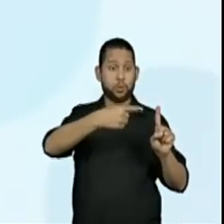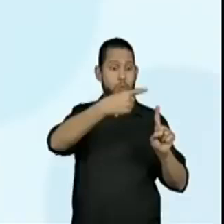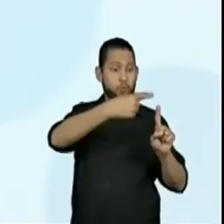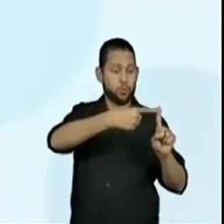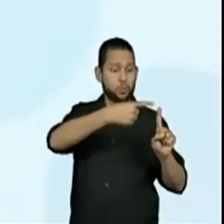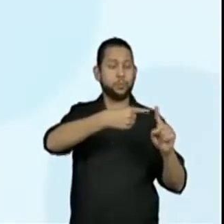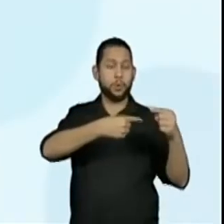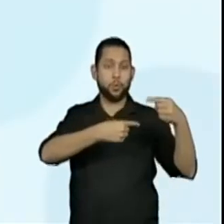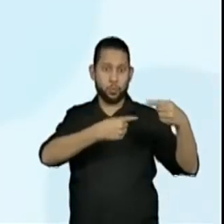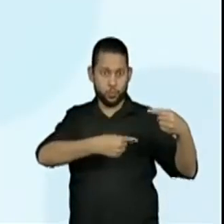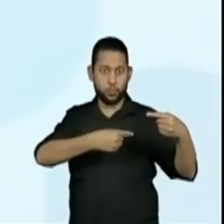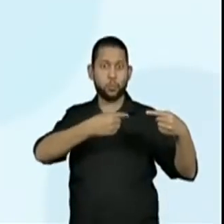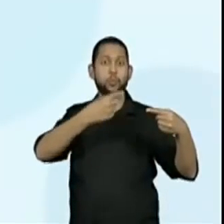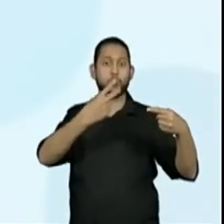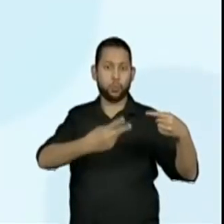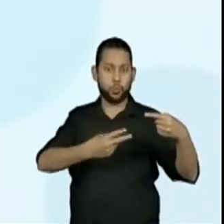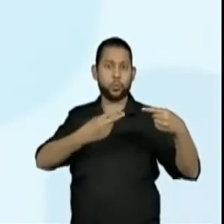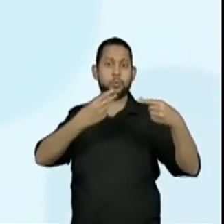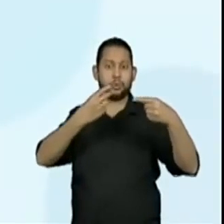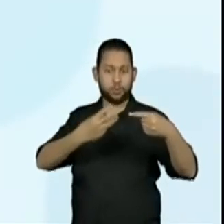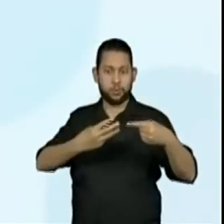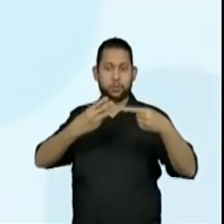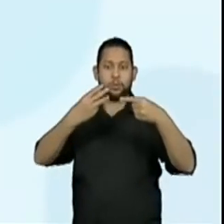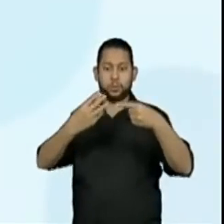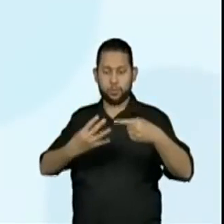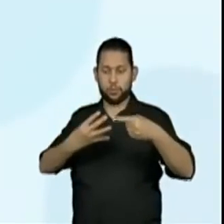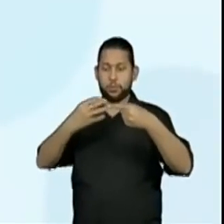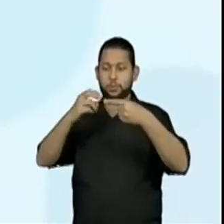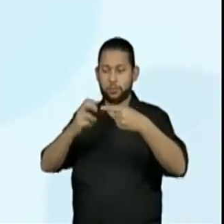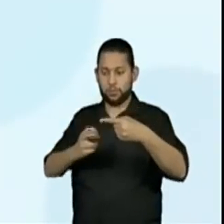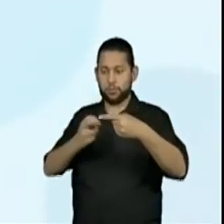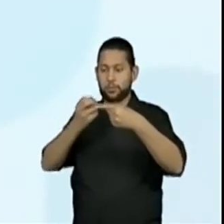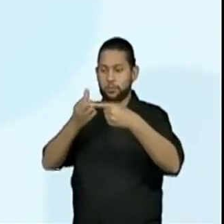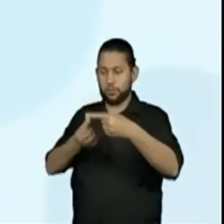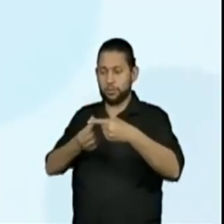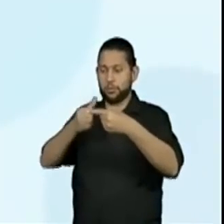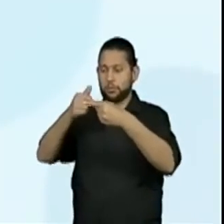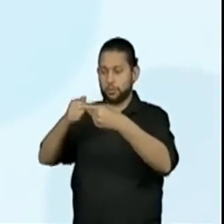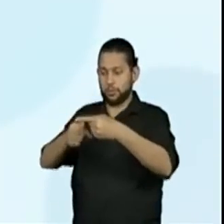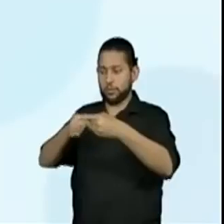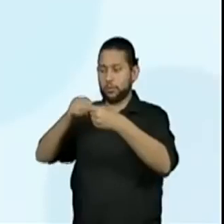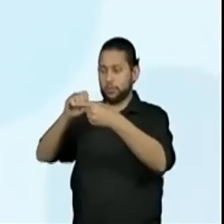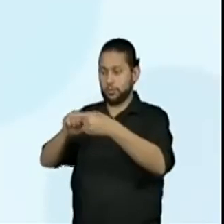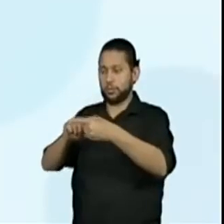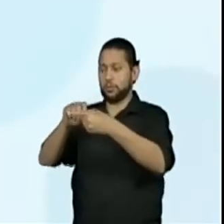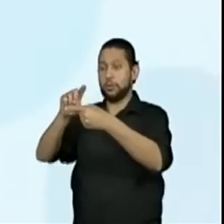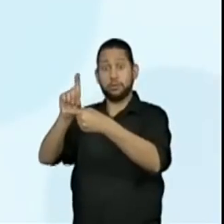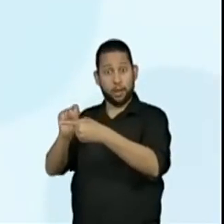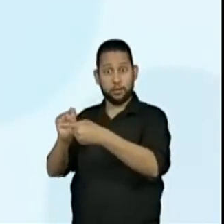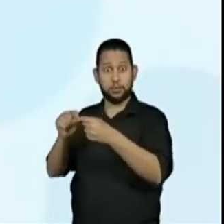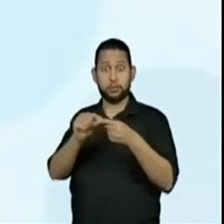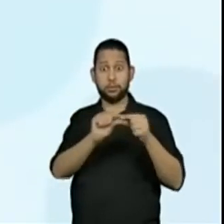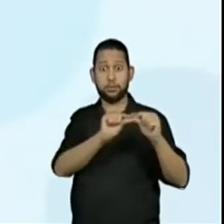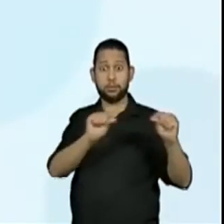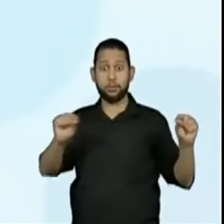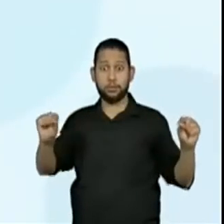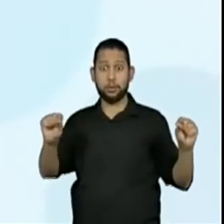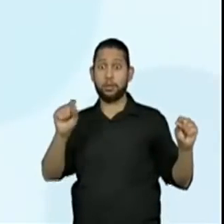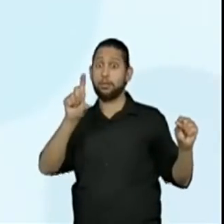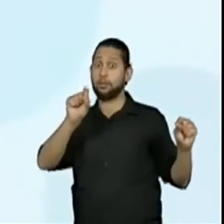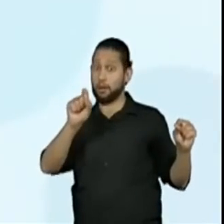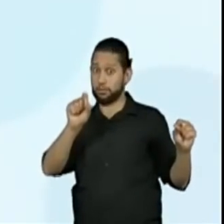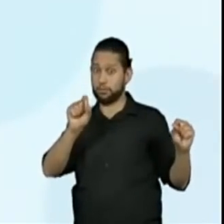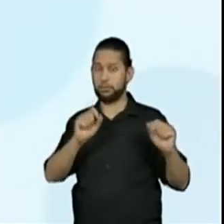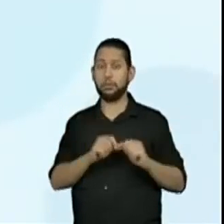cerca bom já usei 10 m da cerca com essa marcação que eu tenho na tela